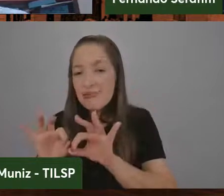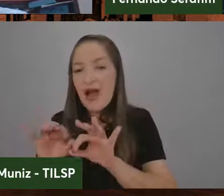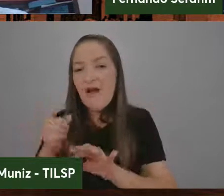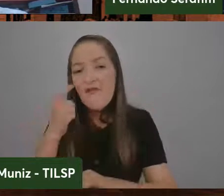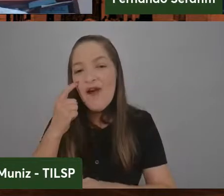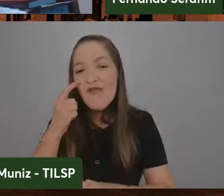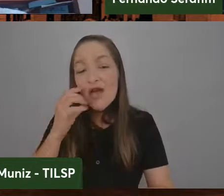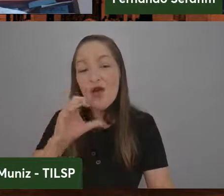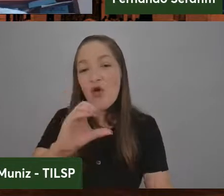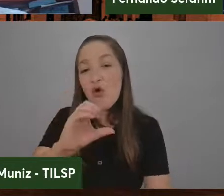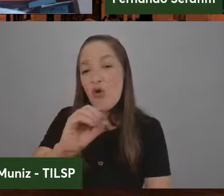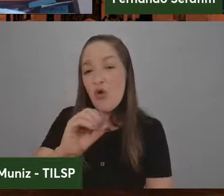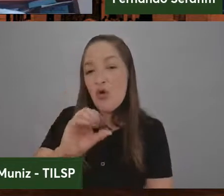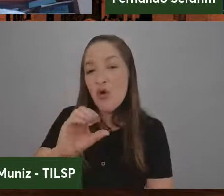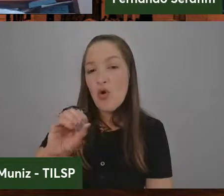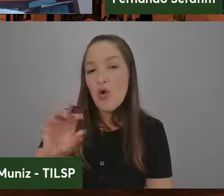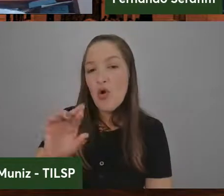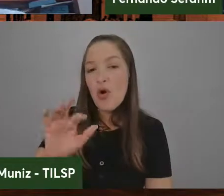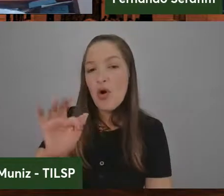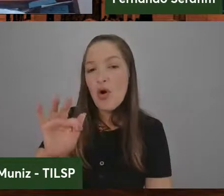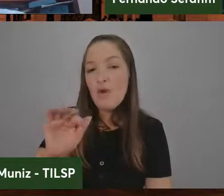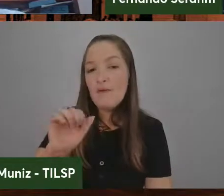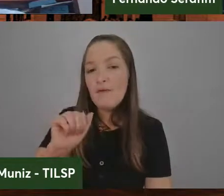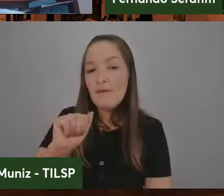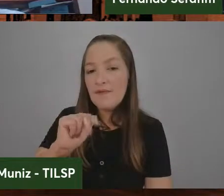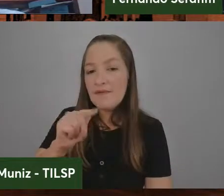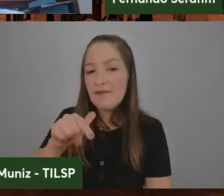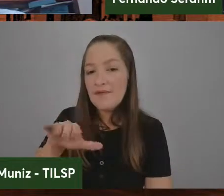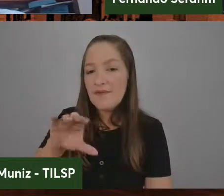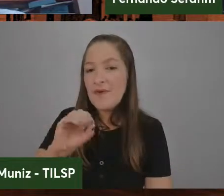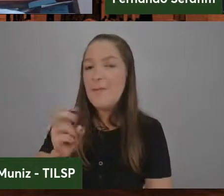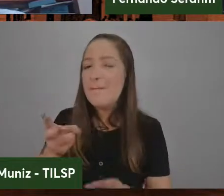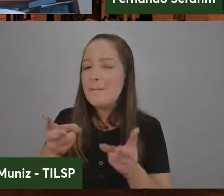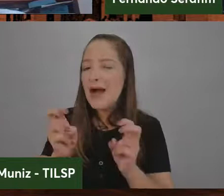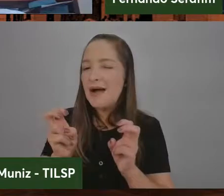vai perceber que tem um cuidado ali, tem um cuidado...